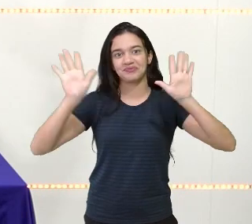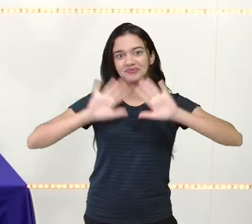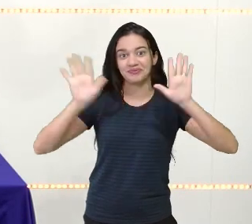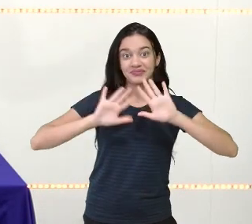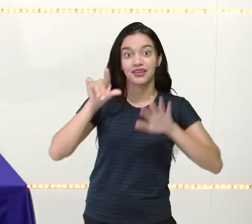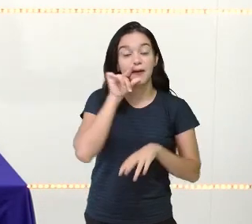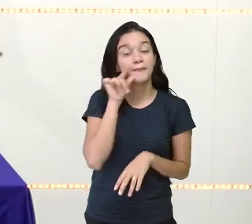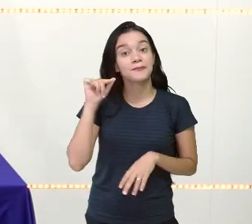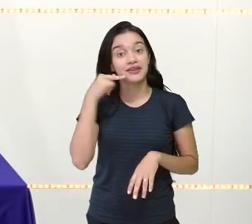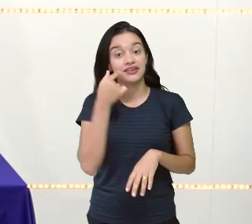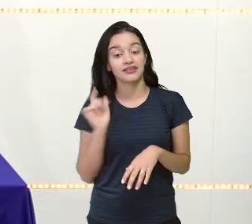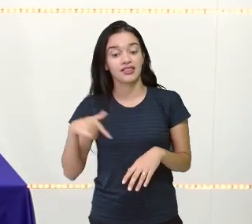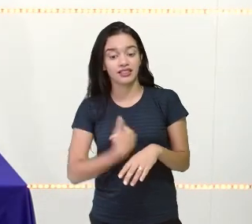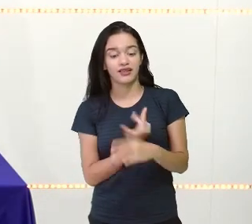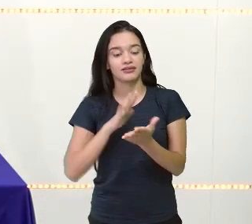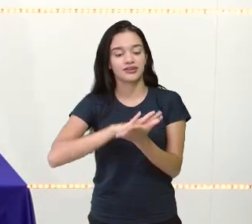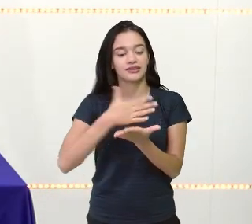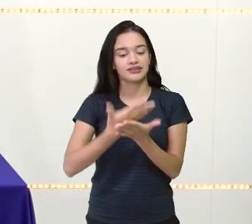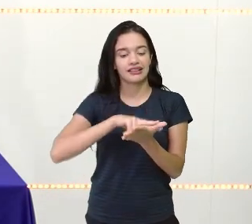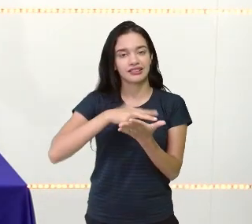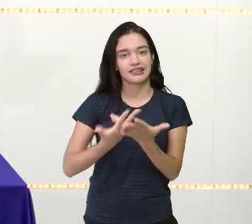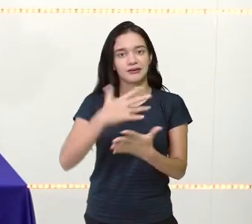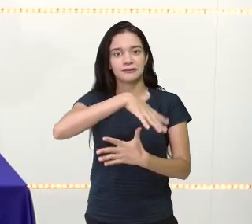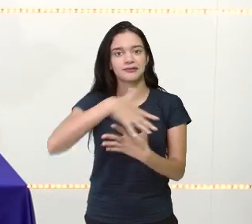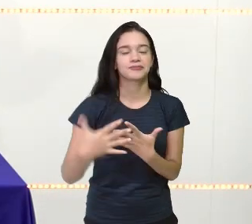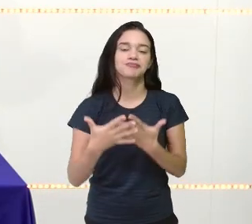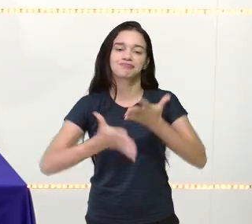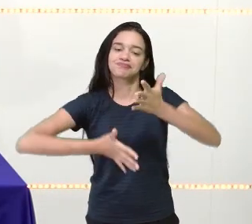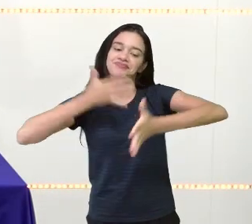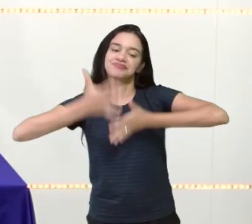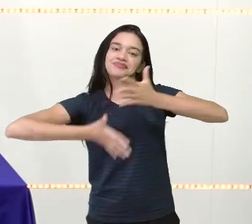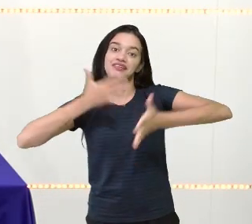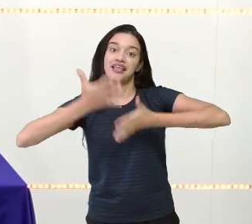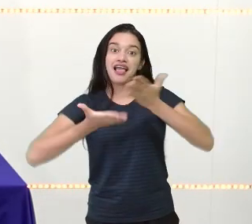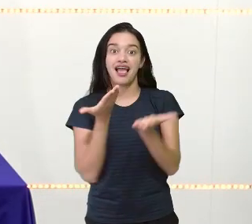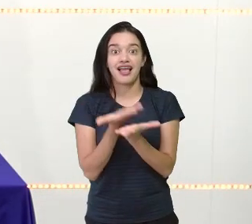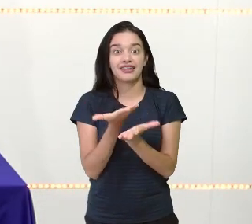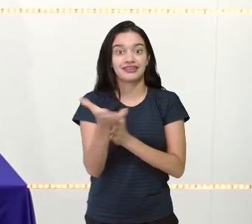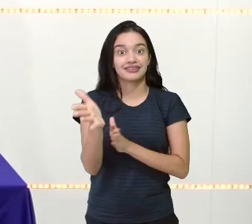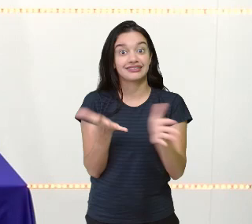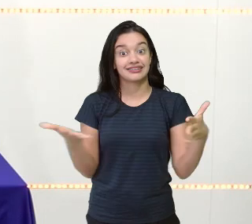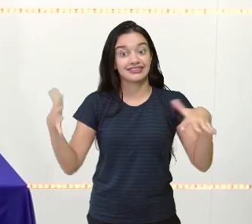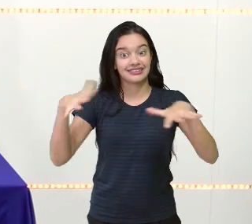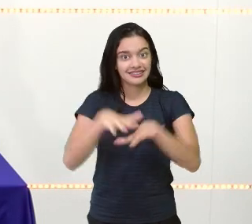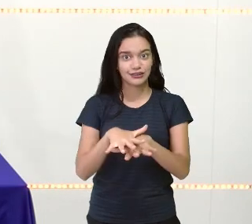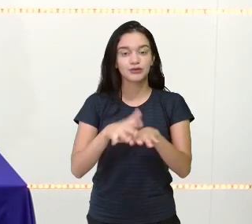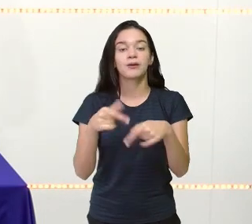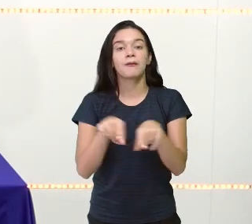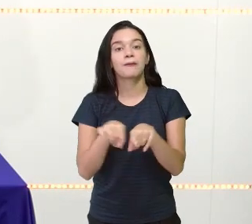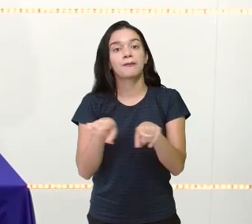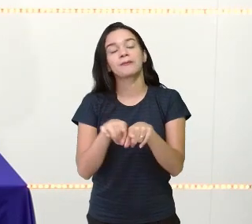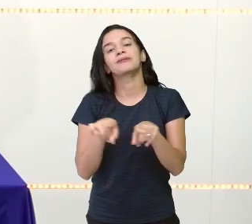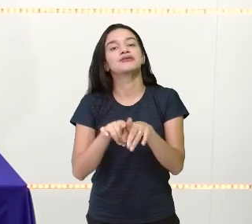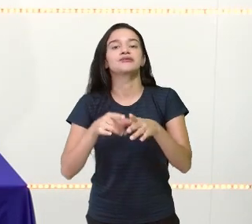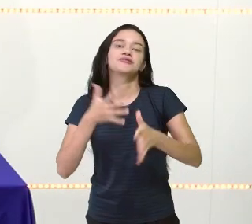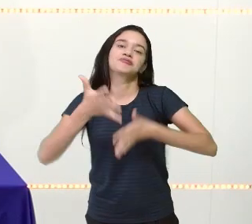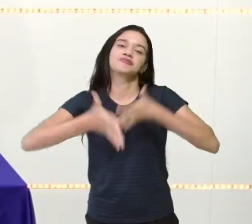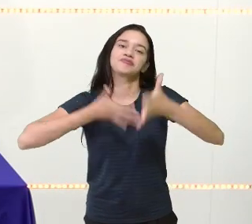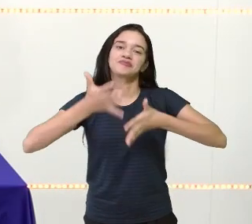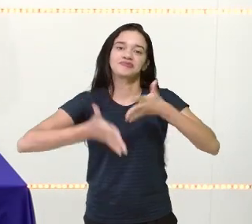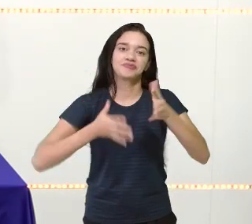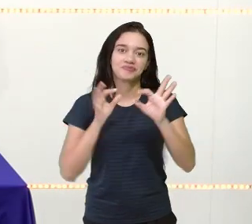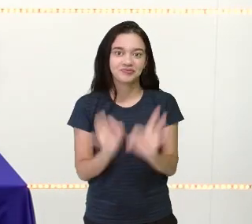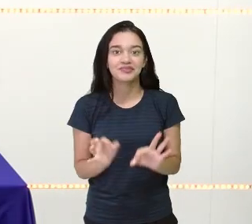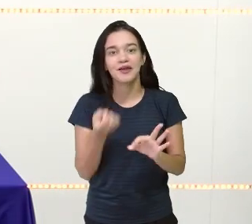tela, a Midian, nossa intérprete de Libras, tornando nossa aula muito mais inclusiva, né? Através da língua brasileira de